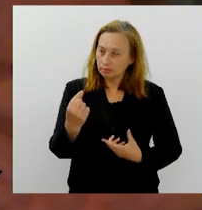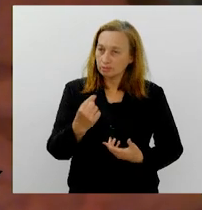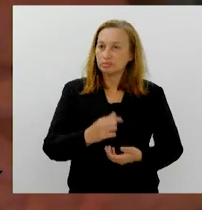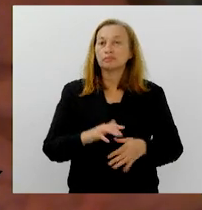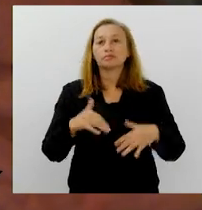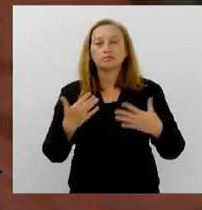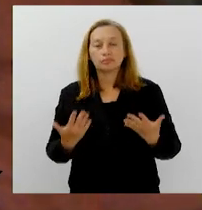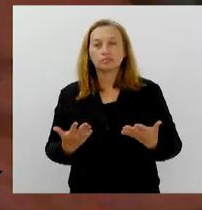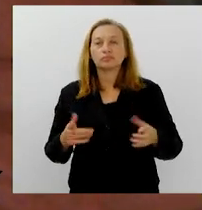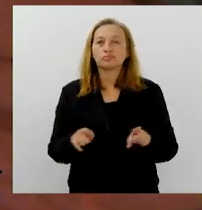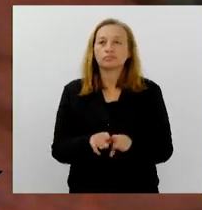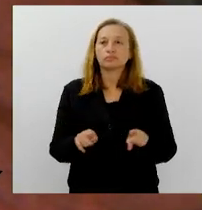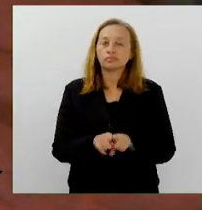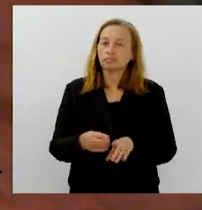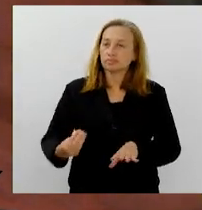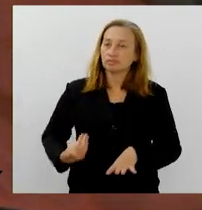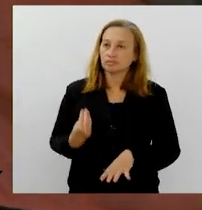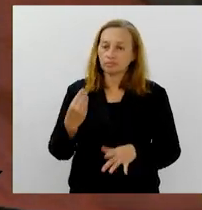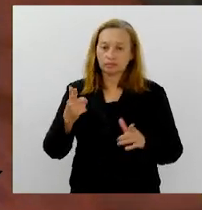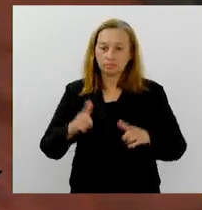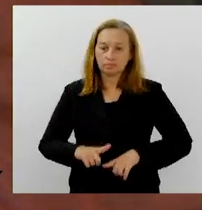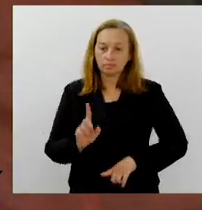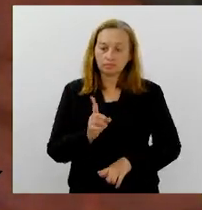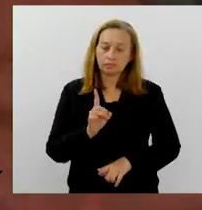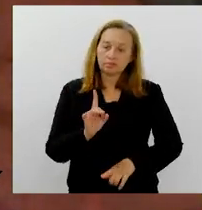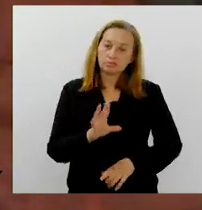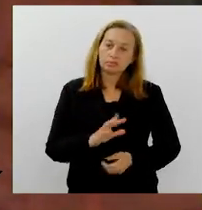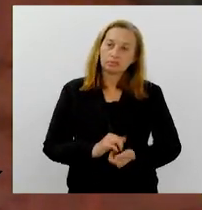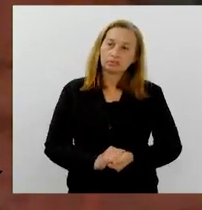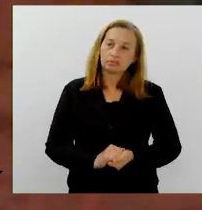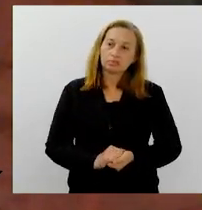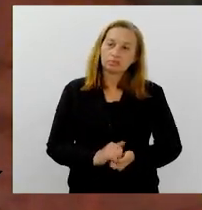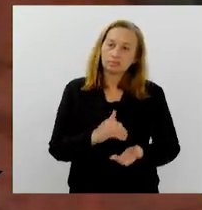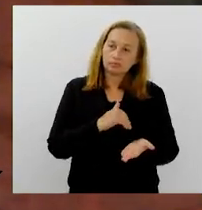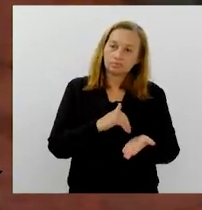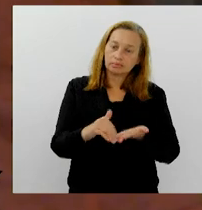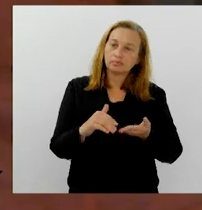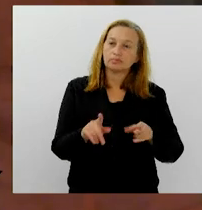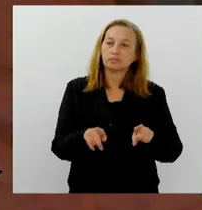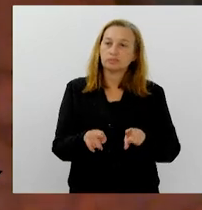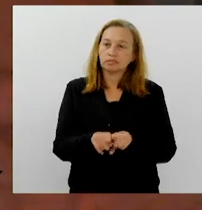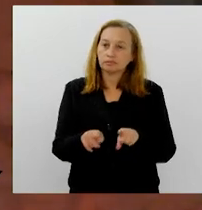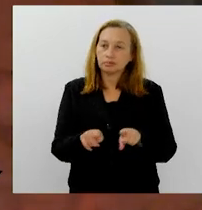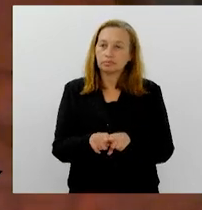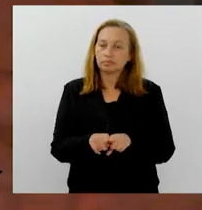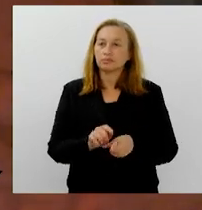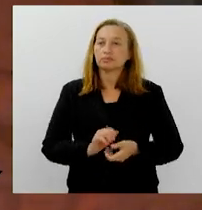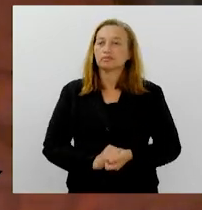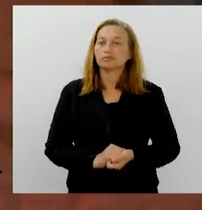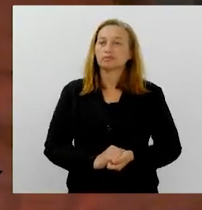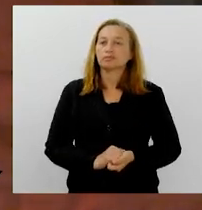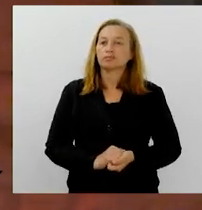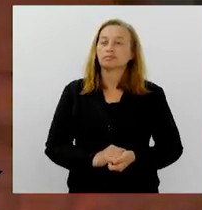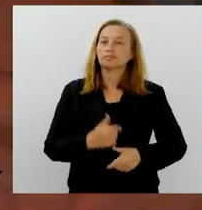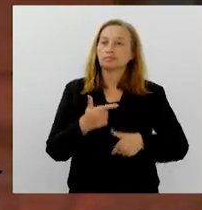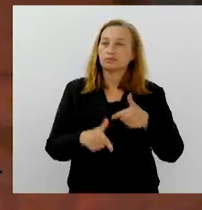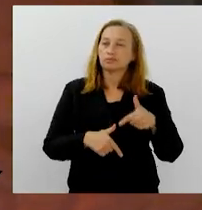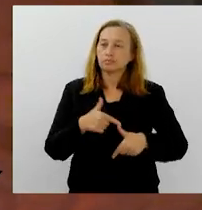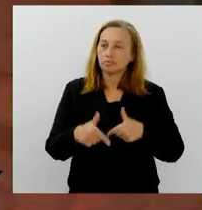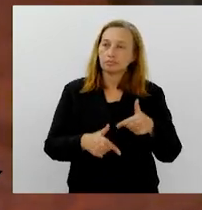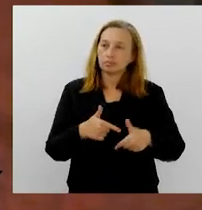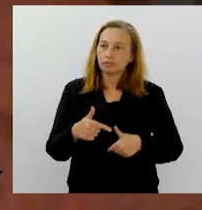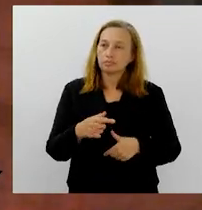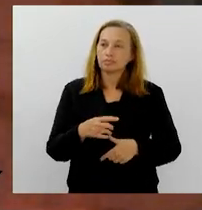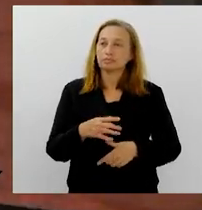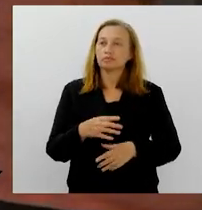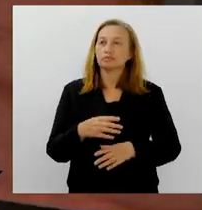gente também está aqui, não só na condição de secretária, mas também na condição de um trabalho que será